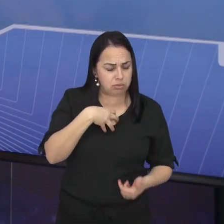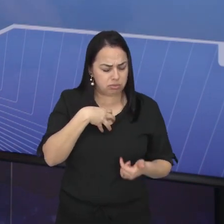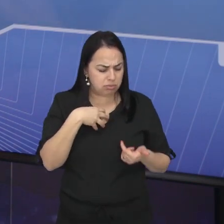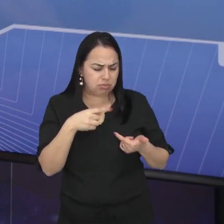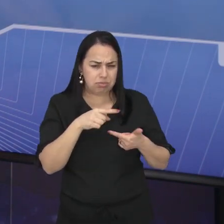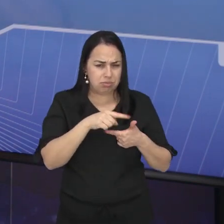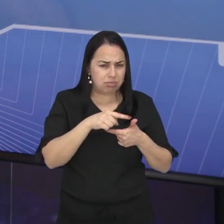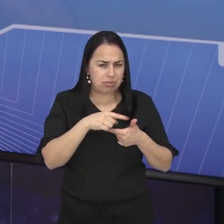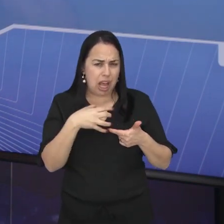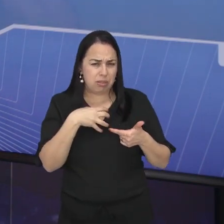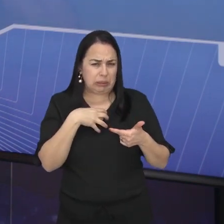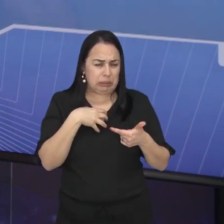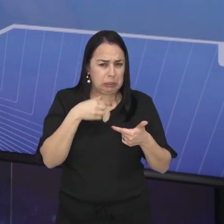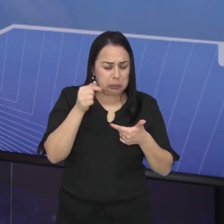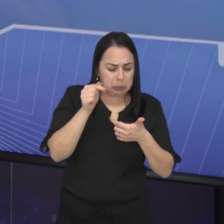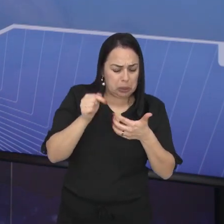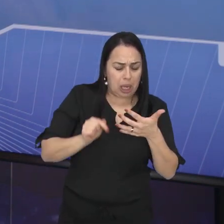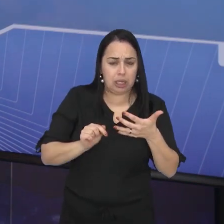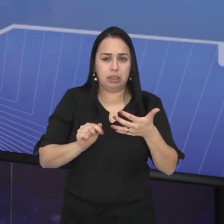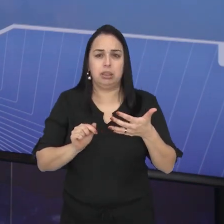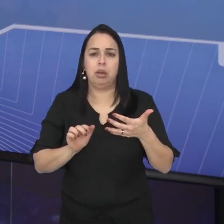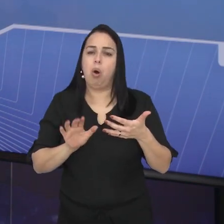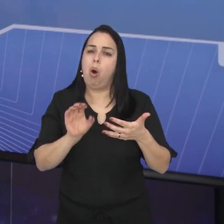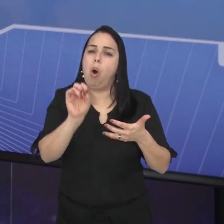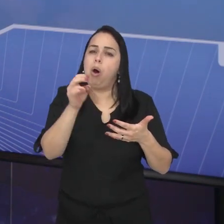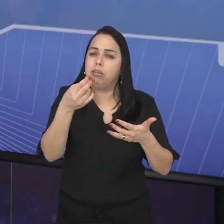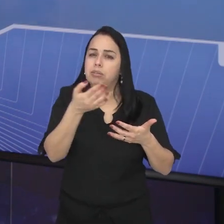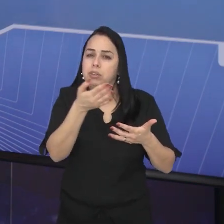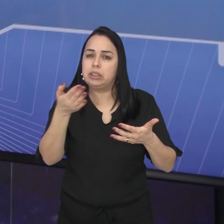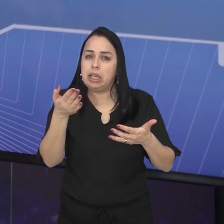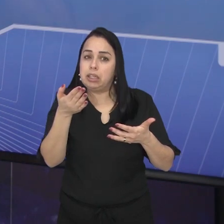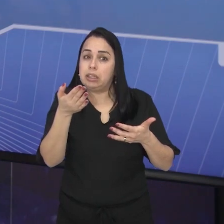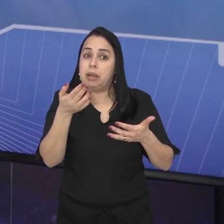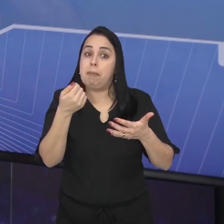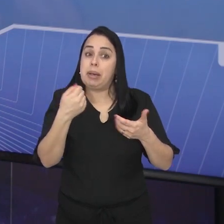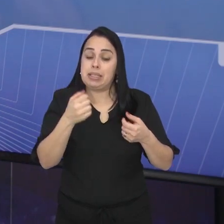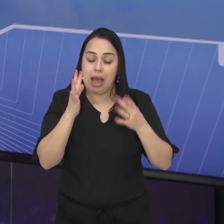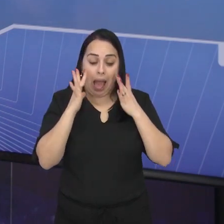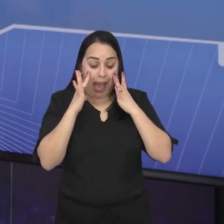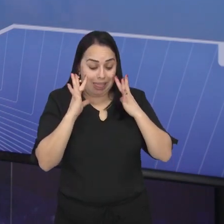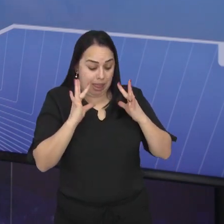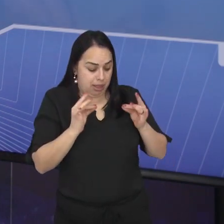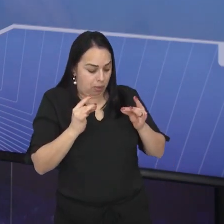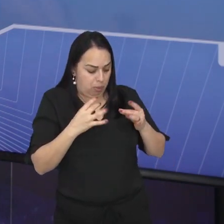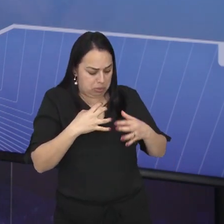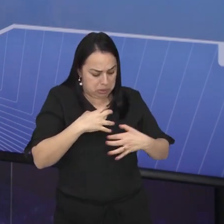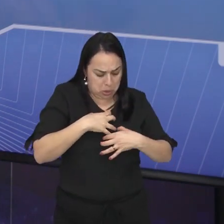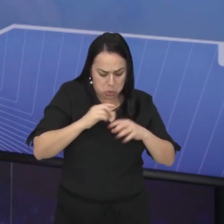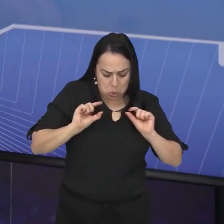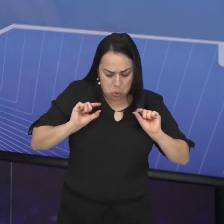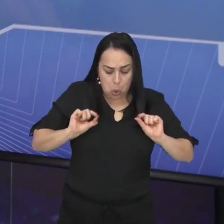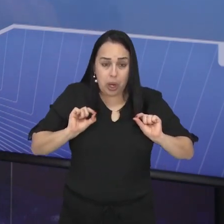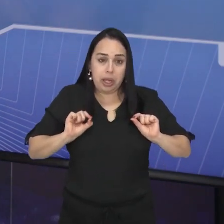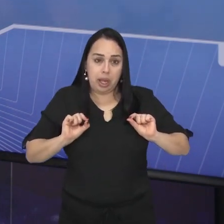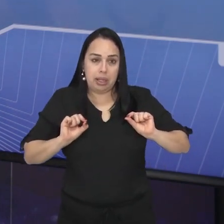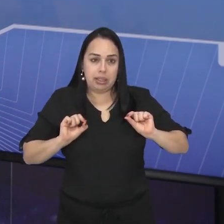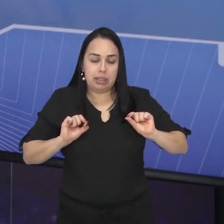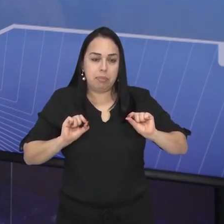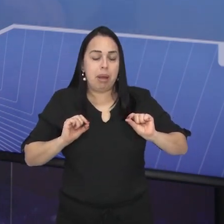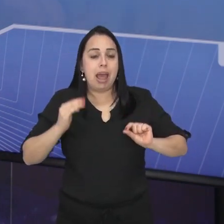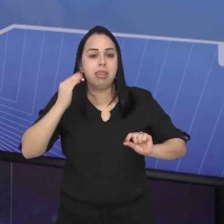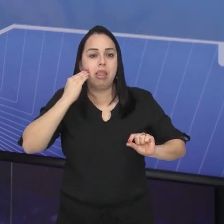sintomas, se você está sentindo algumas coisas, ou você ficar atento, né, a esses sintomas é importante para que